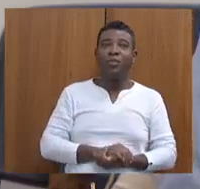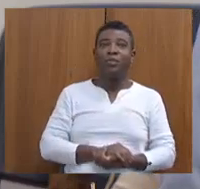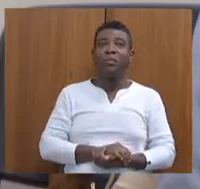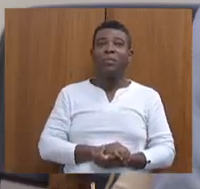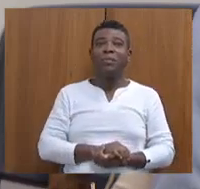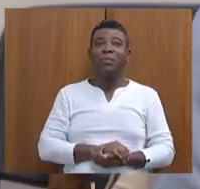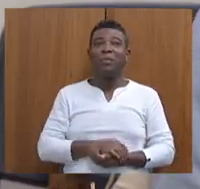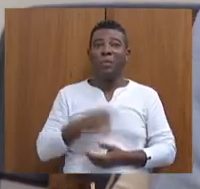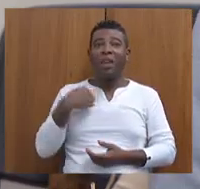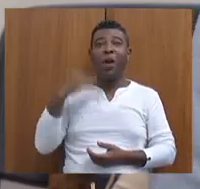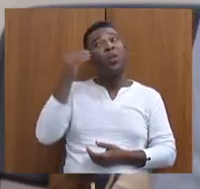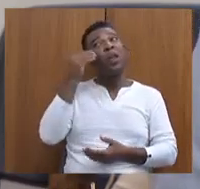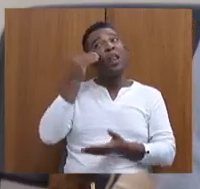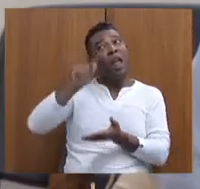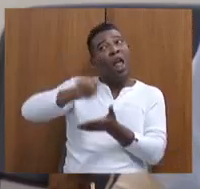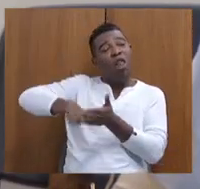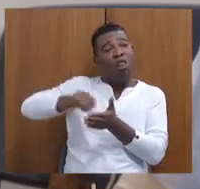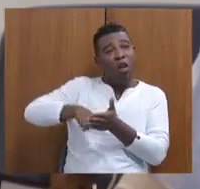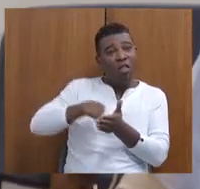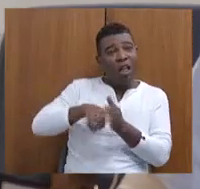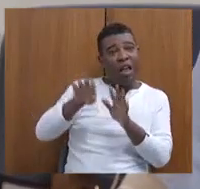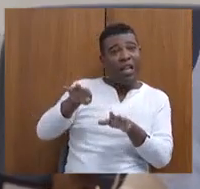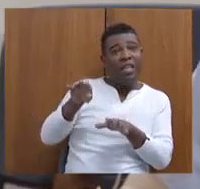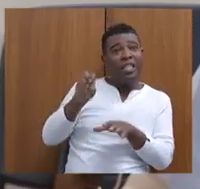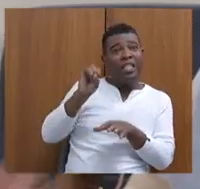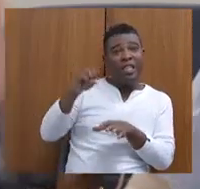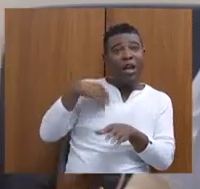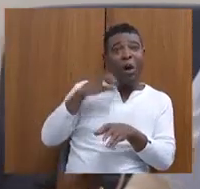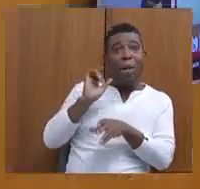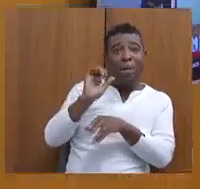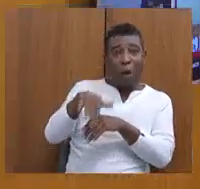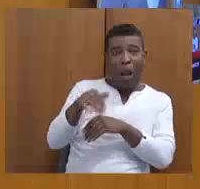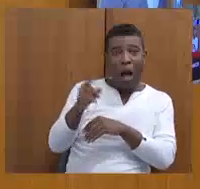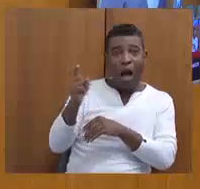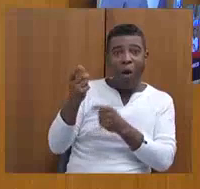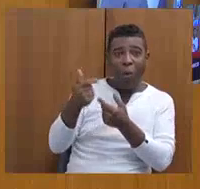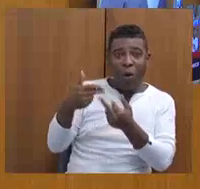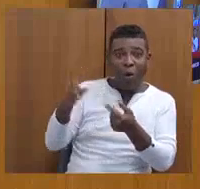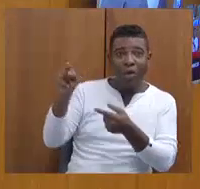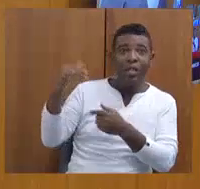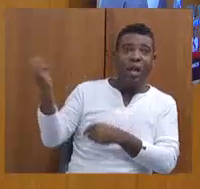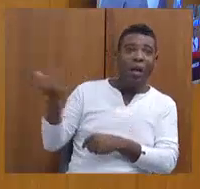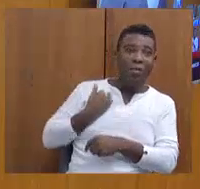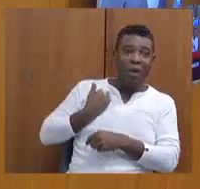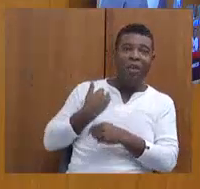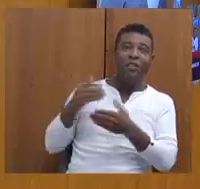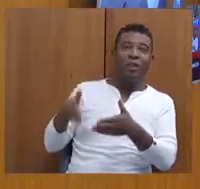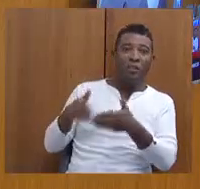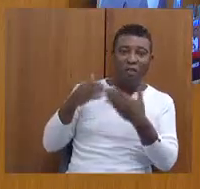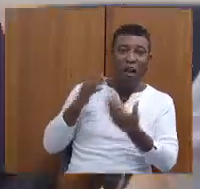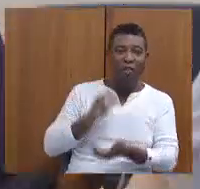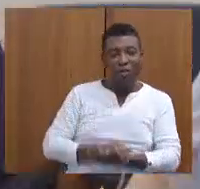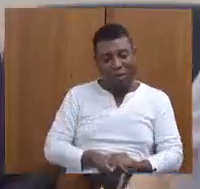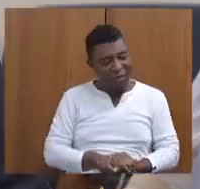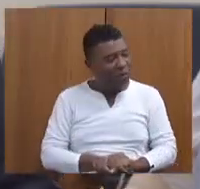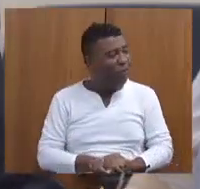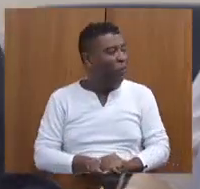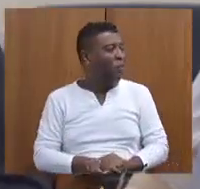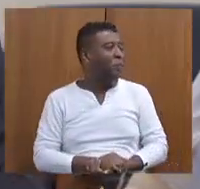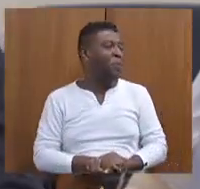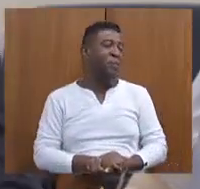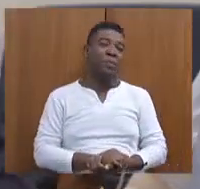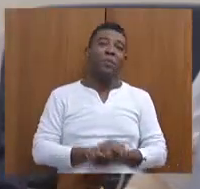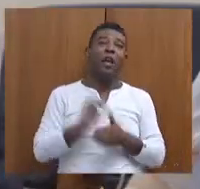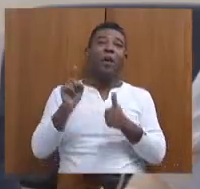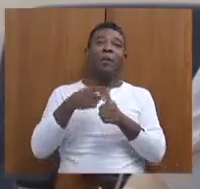aqui se eu me pular alguma coisa você me fala aqui por favor Bom primeiramente